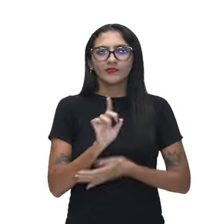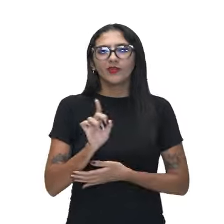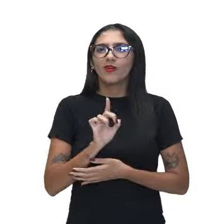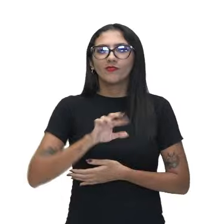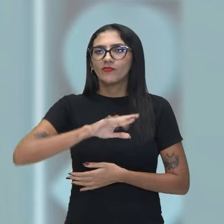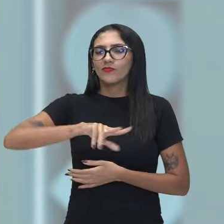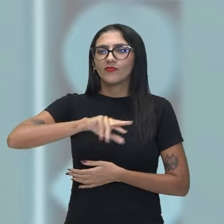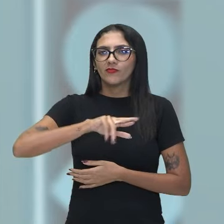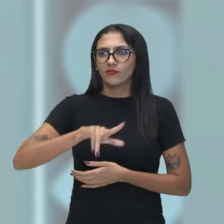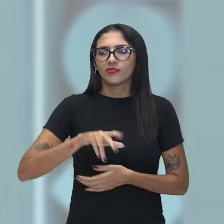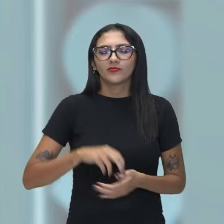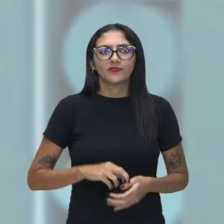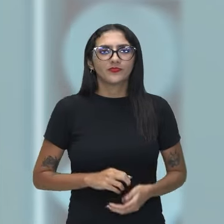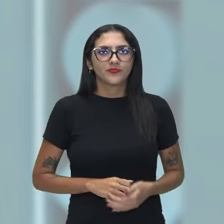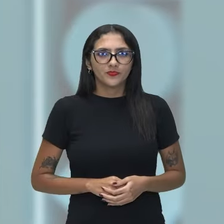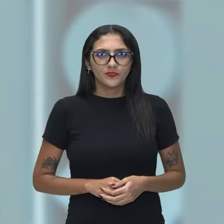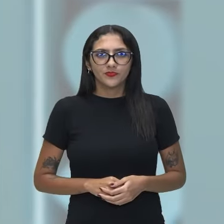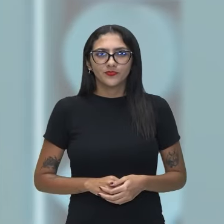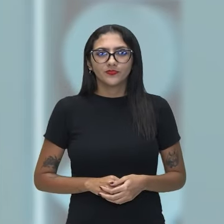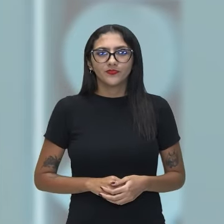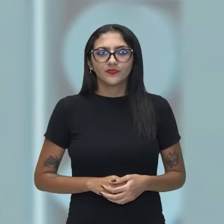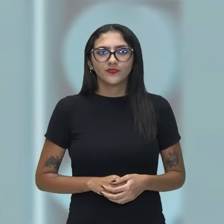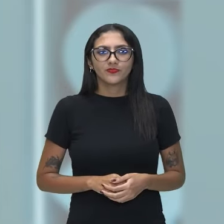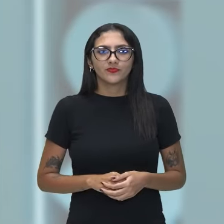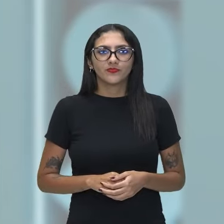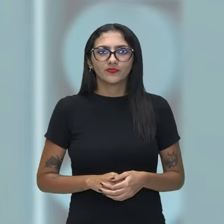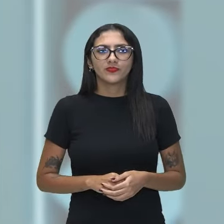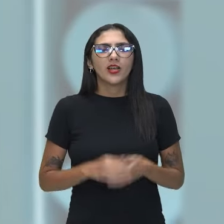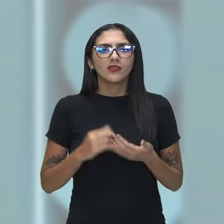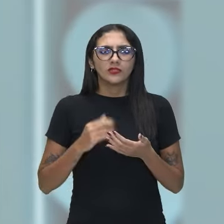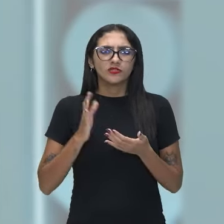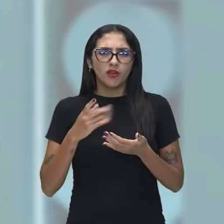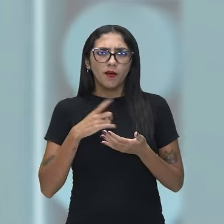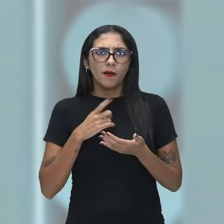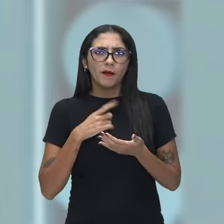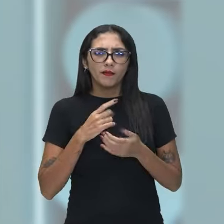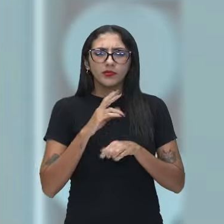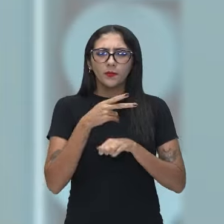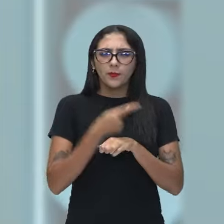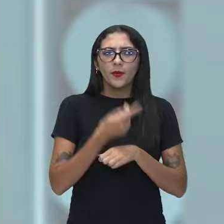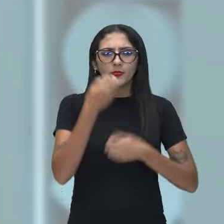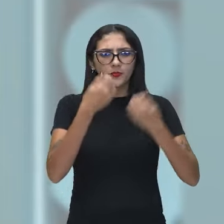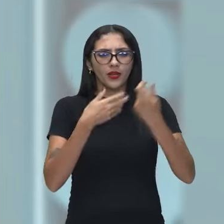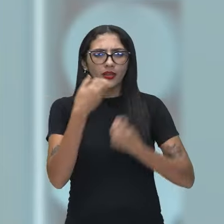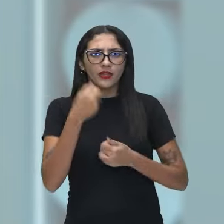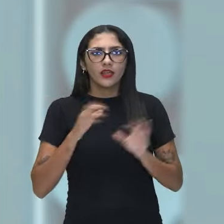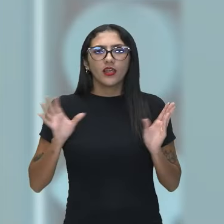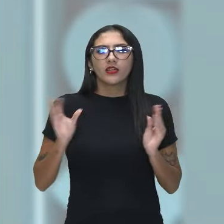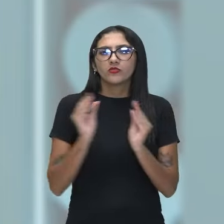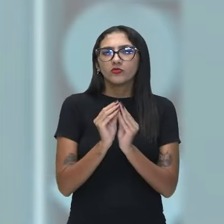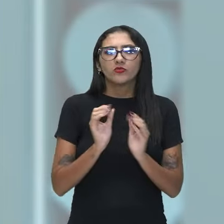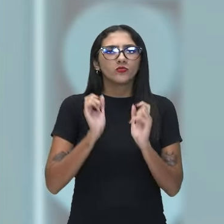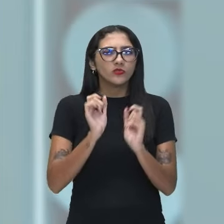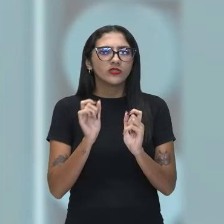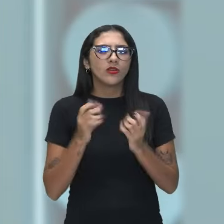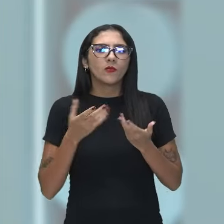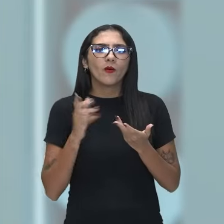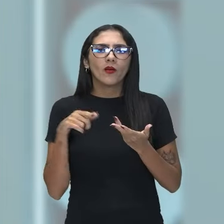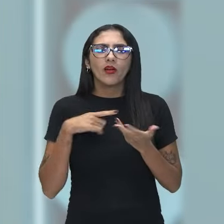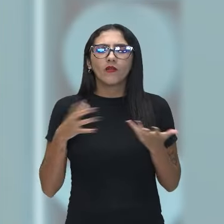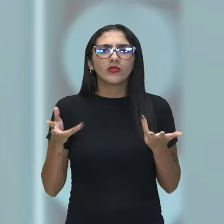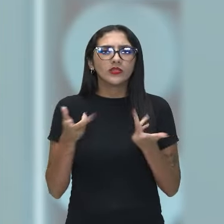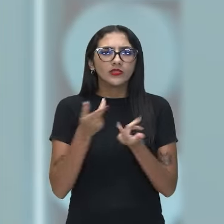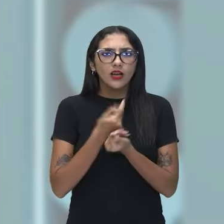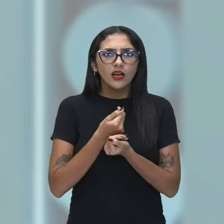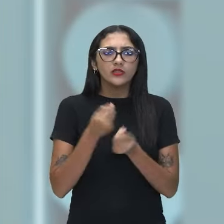texto-fonte, ok? E aí, depois de definir o que é o resumo, de observar as qualidades de um bom resumo